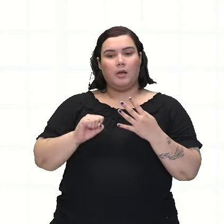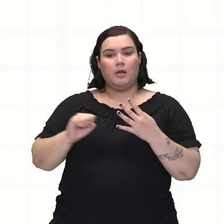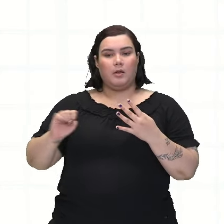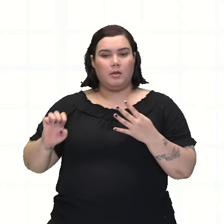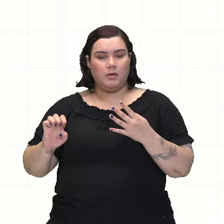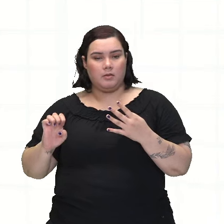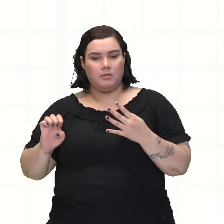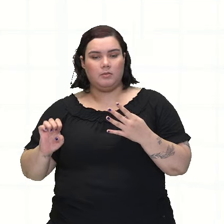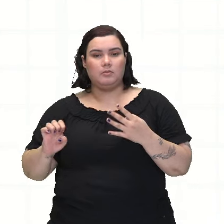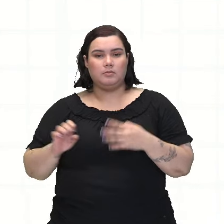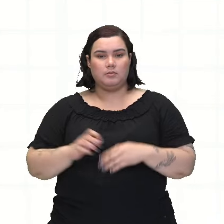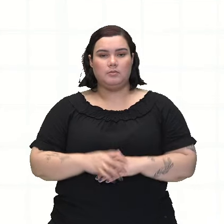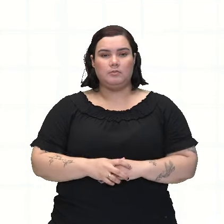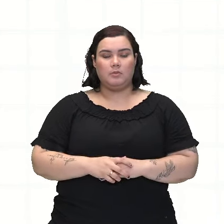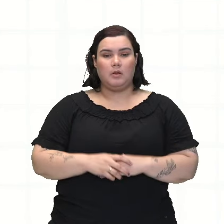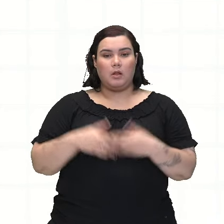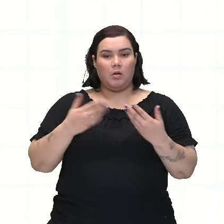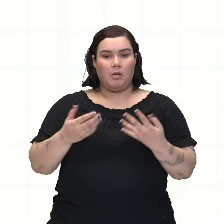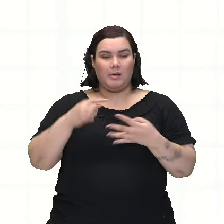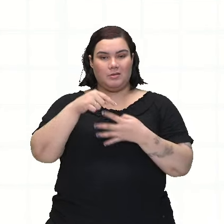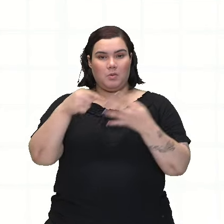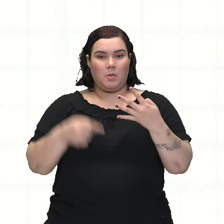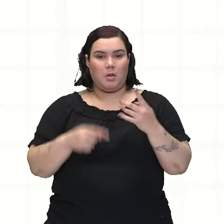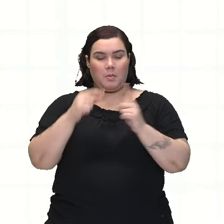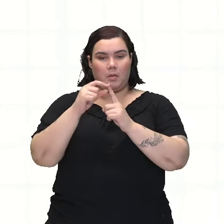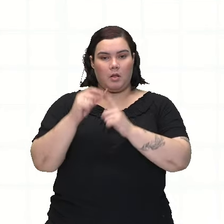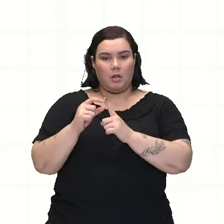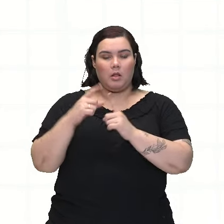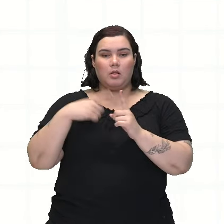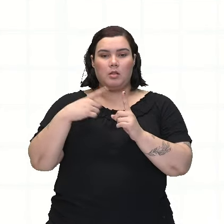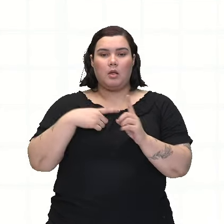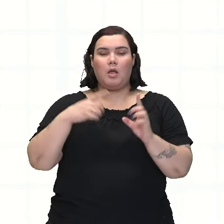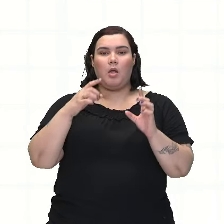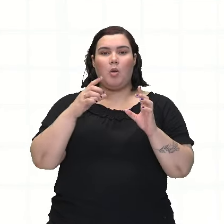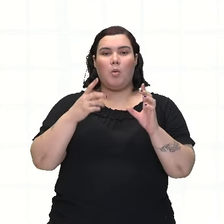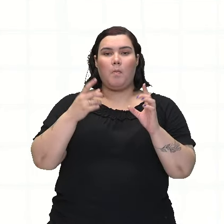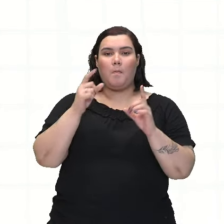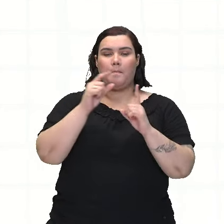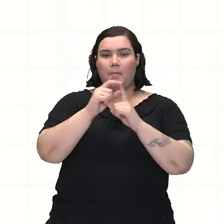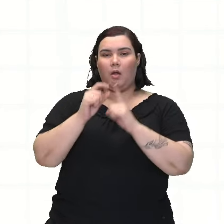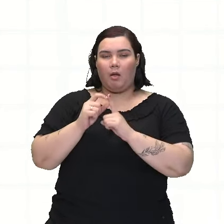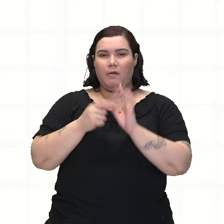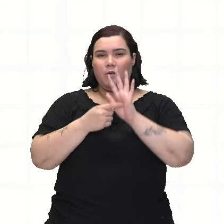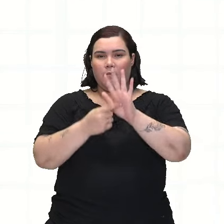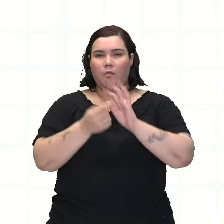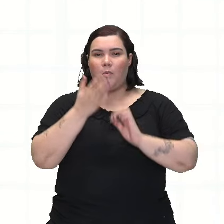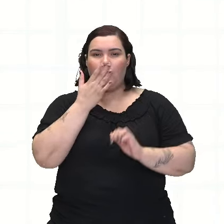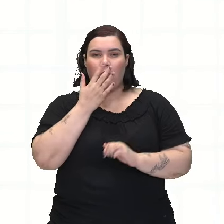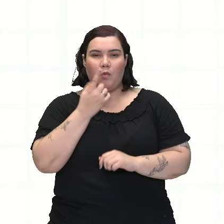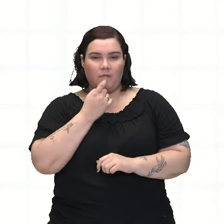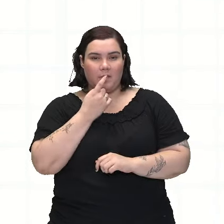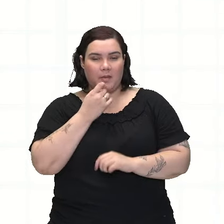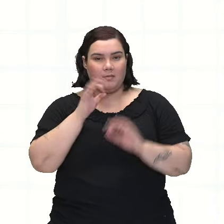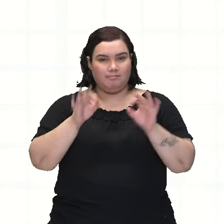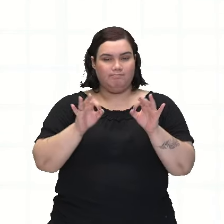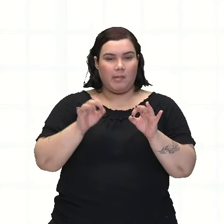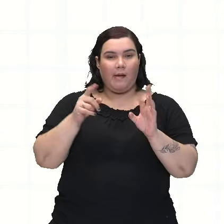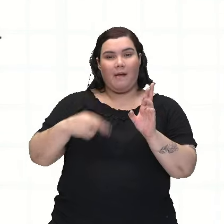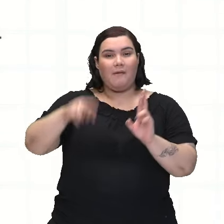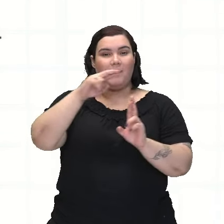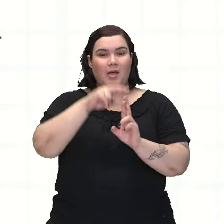E nesse primeiro contexto aqui, eles estão se referindo ao tambaqui.